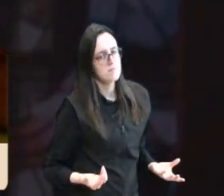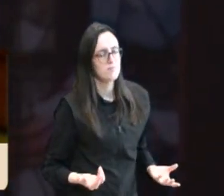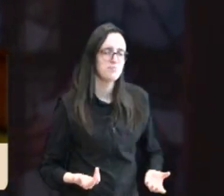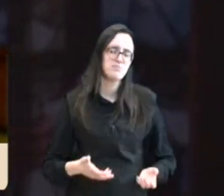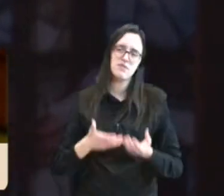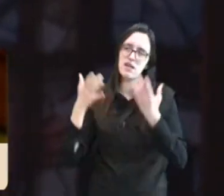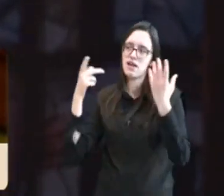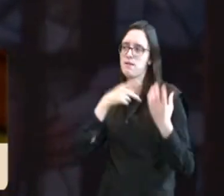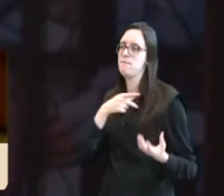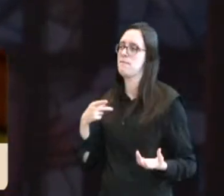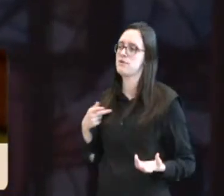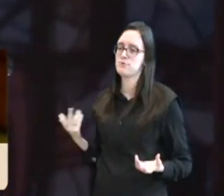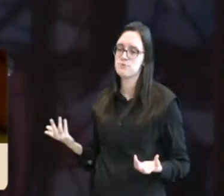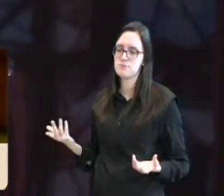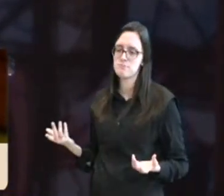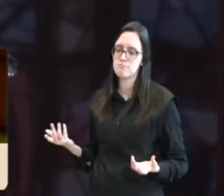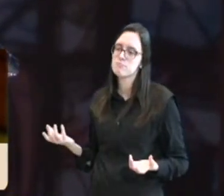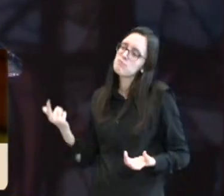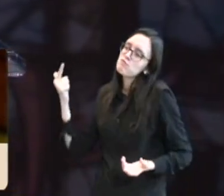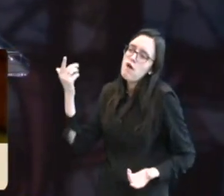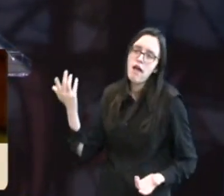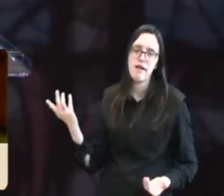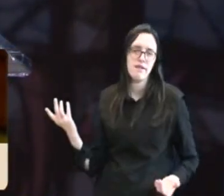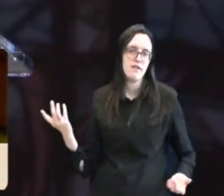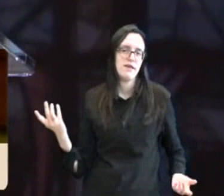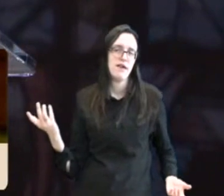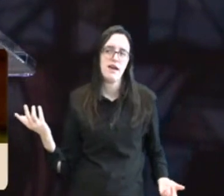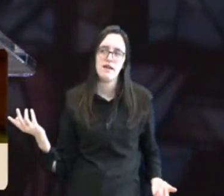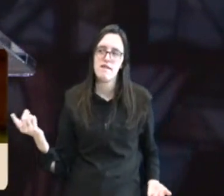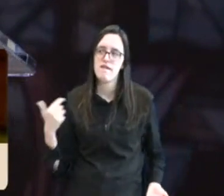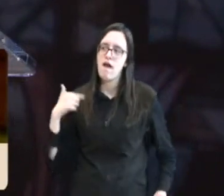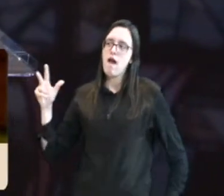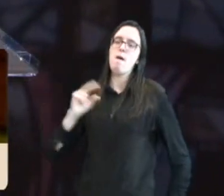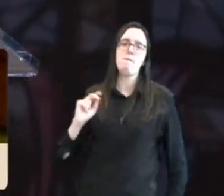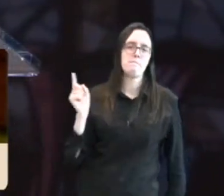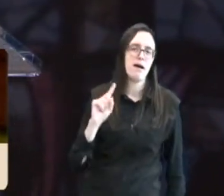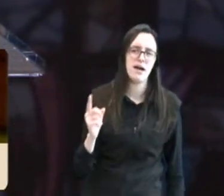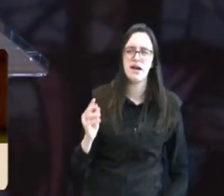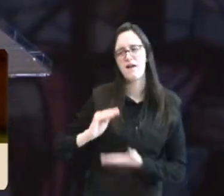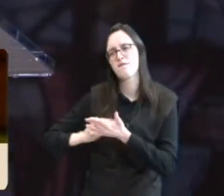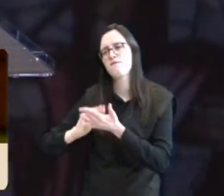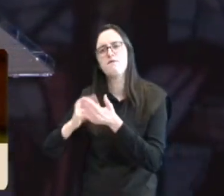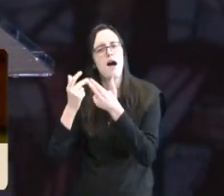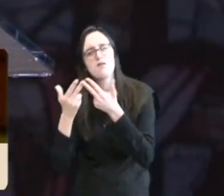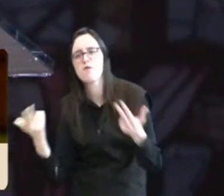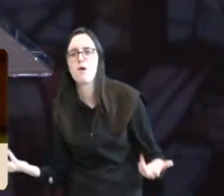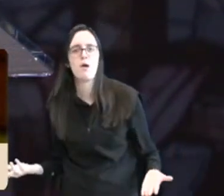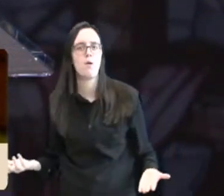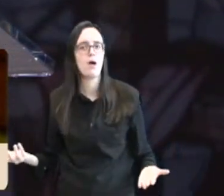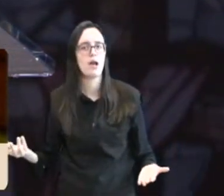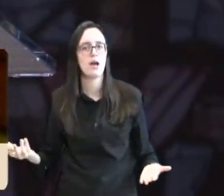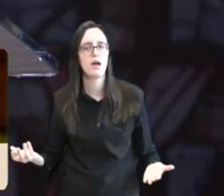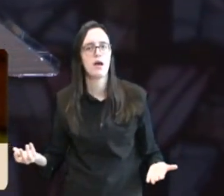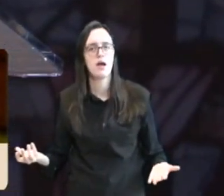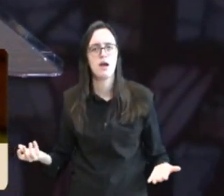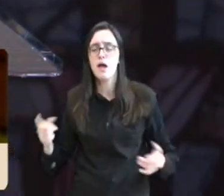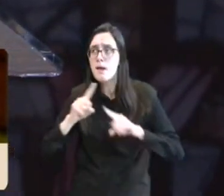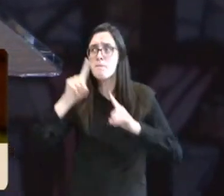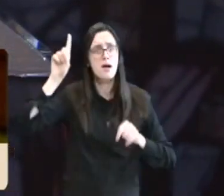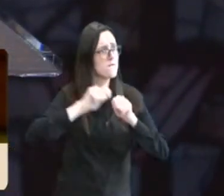pastor, não tem, não mereço, pastor, ainda falta muita coisa. Eu falei: mas ele já fez